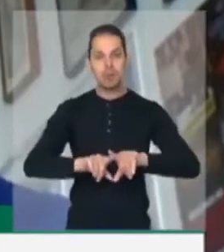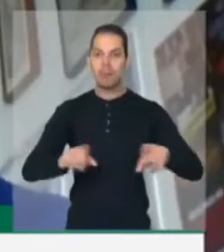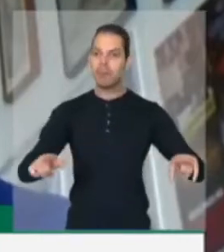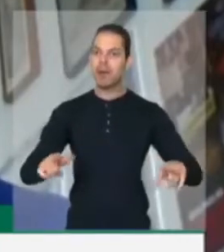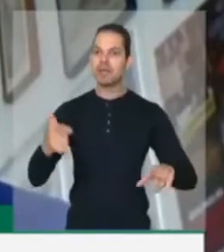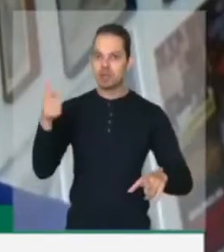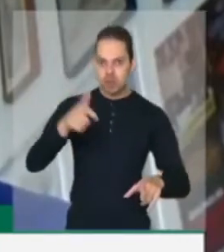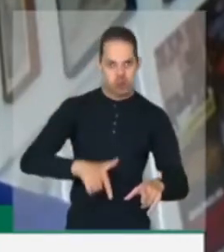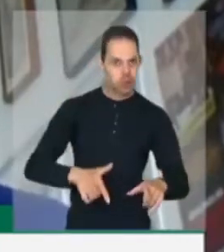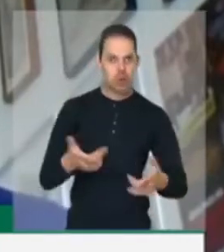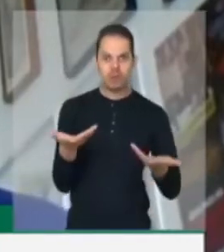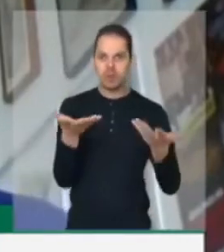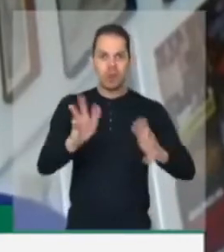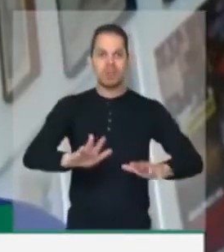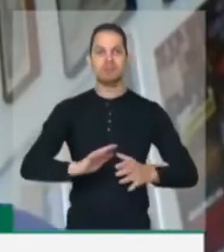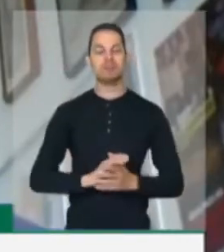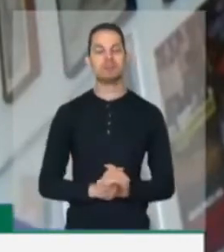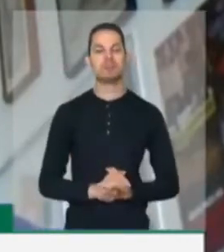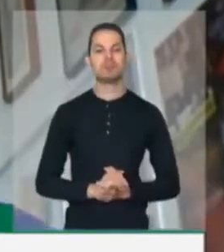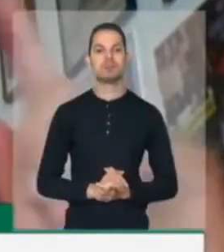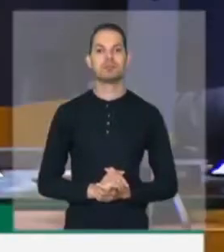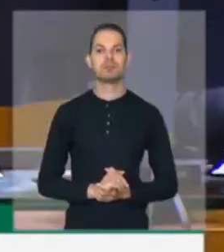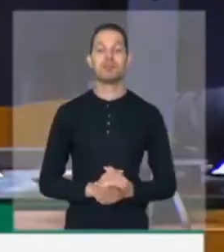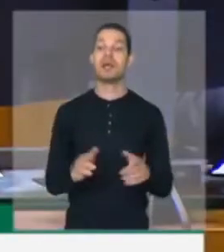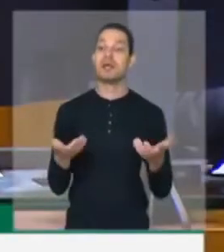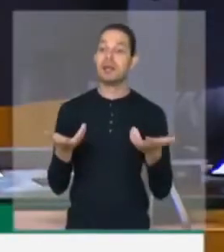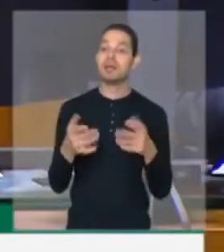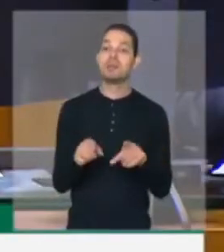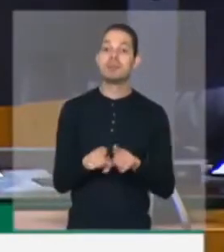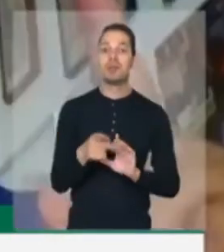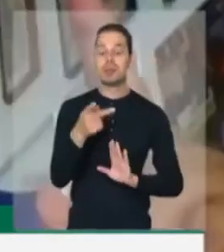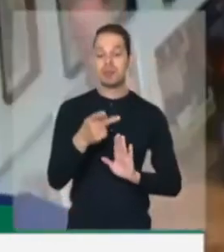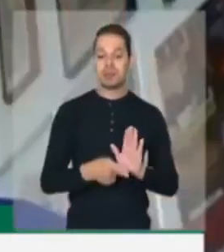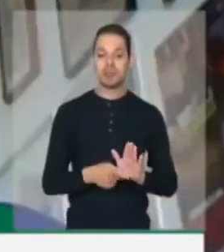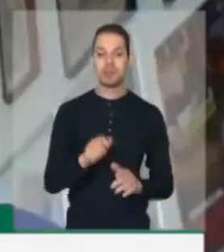queremos mais abrir esse tipo de exceção. E queremos votar o projeto dos aposentados.